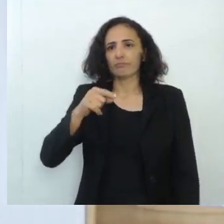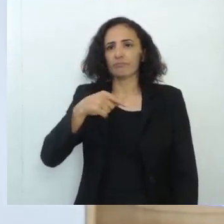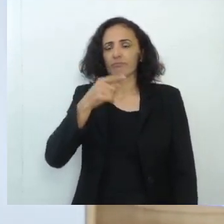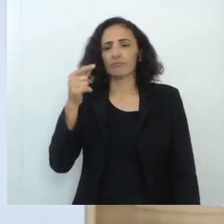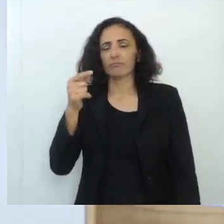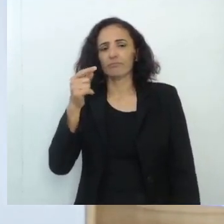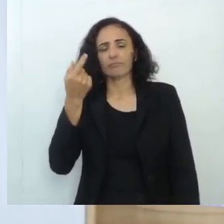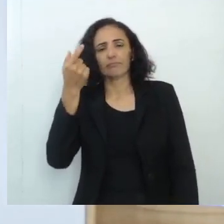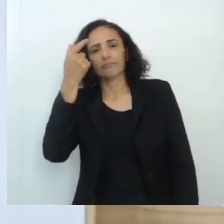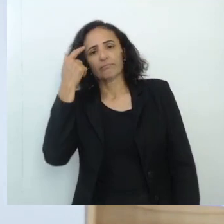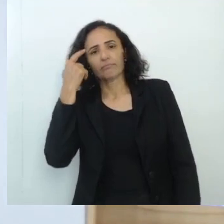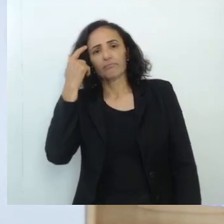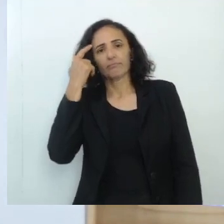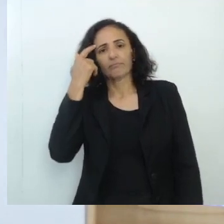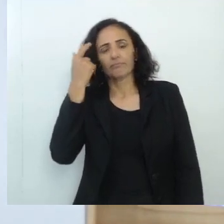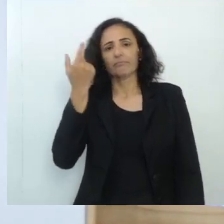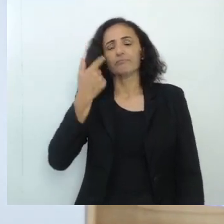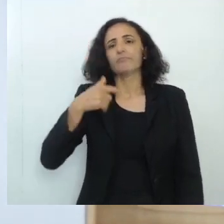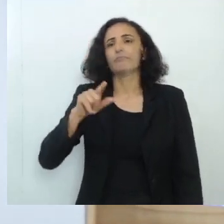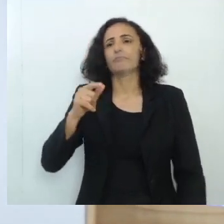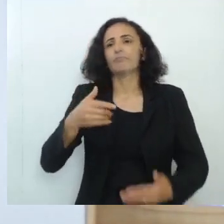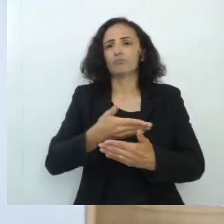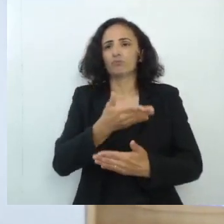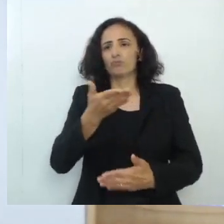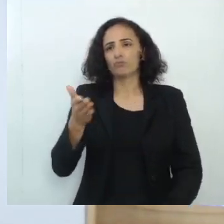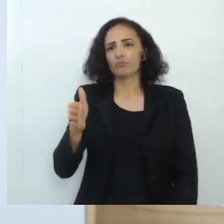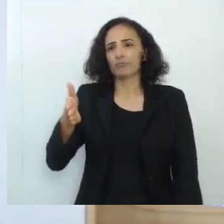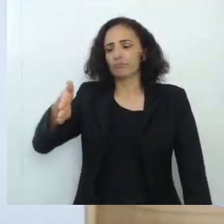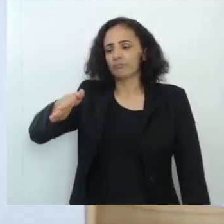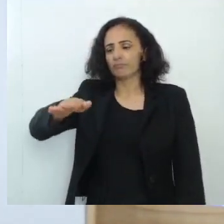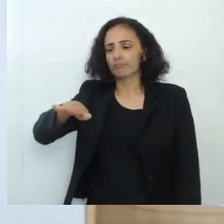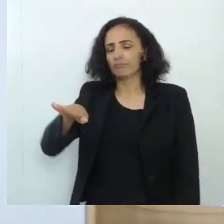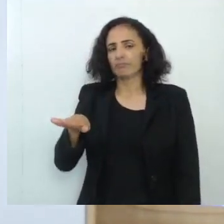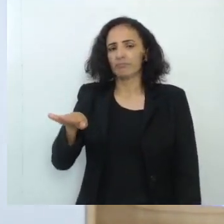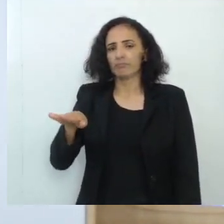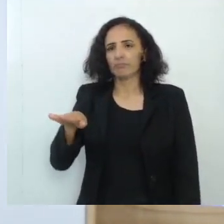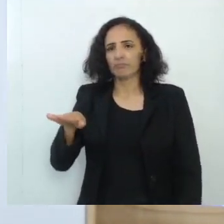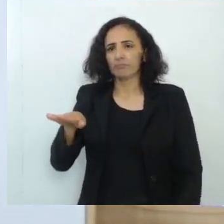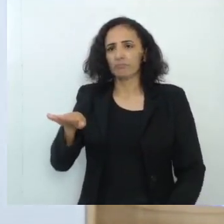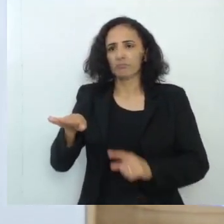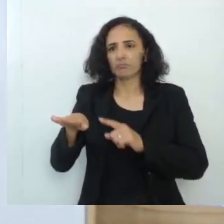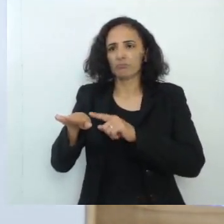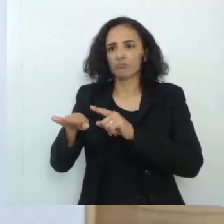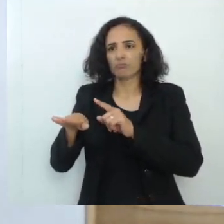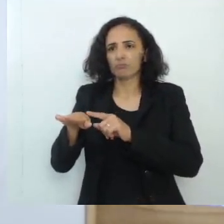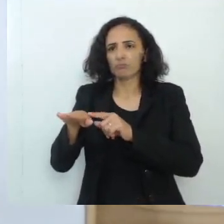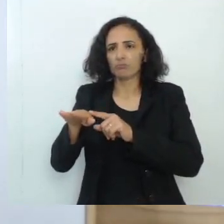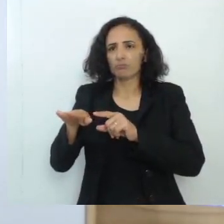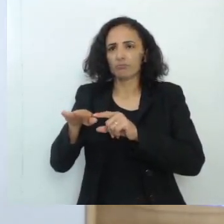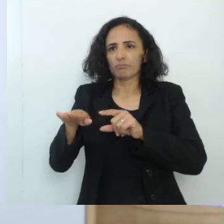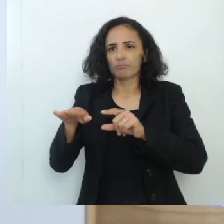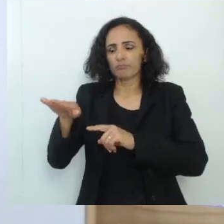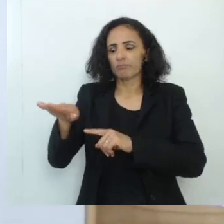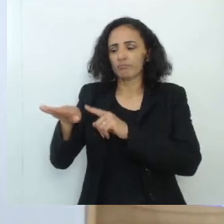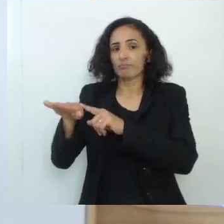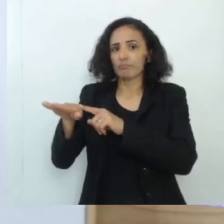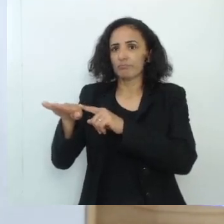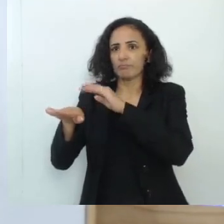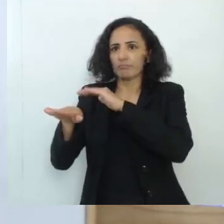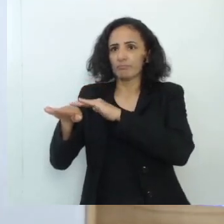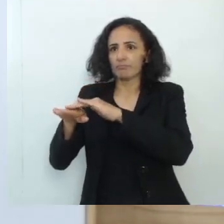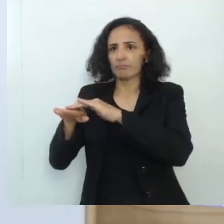maneira natural, essa parte que está assim, ela é assim, tá? Veja, ela é horizontal e um detalhe, ela